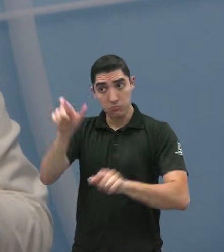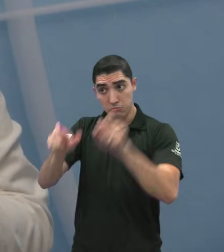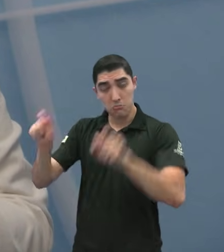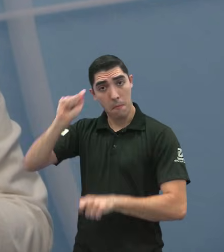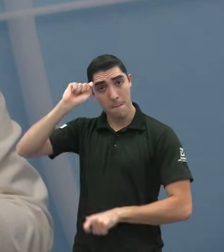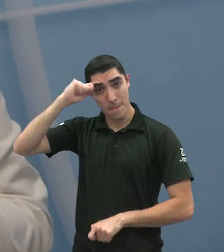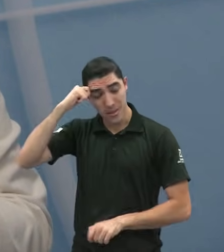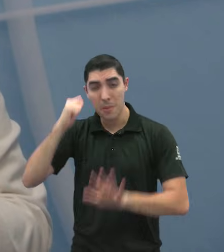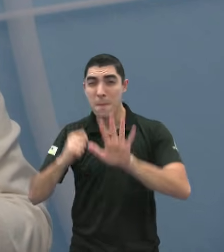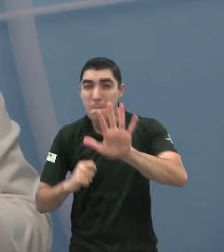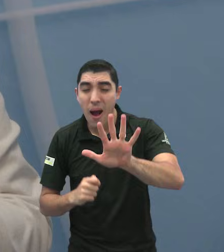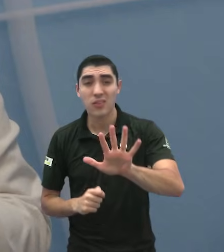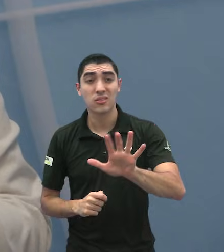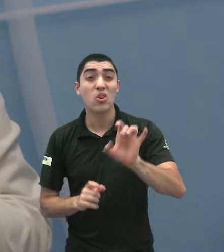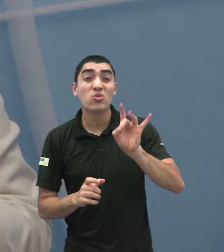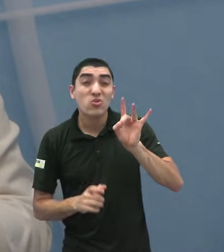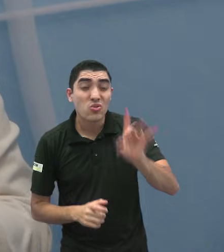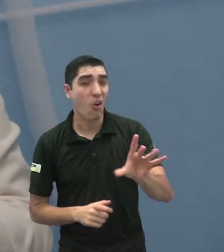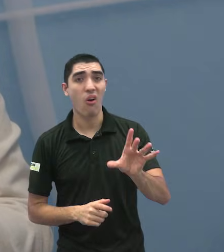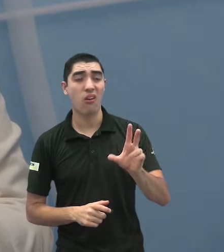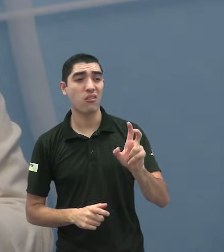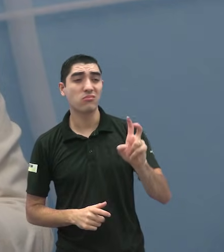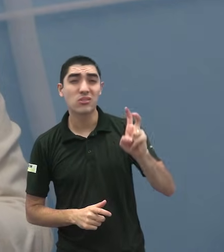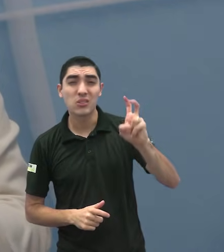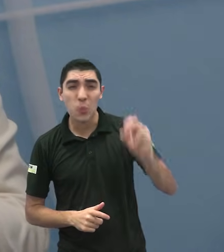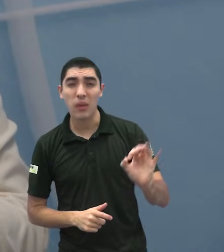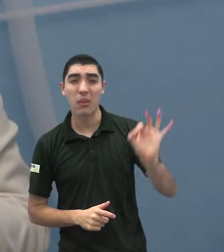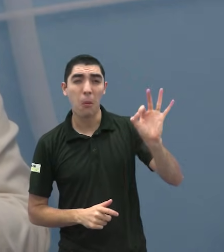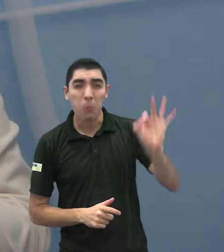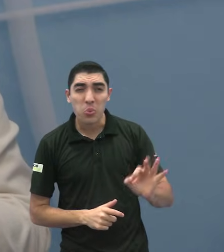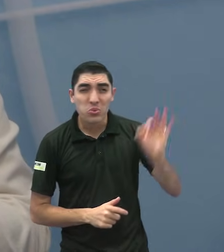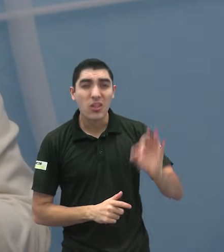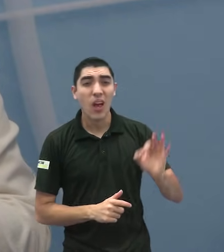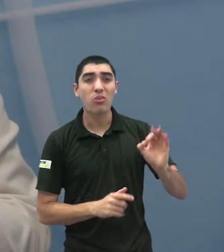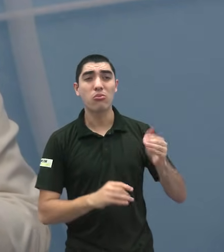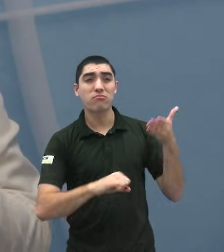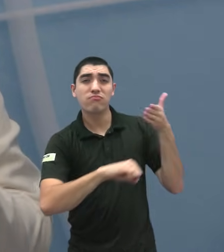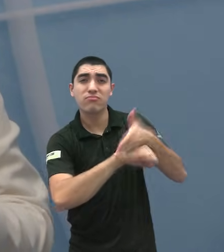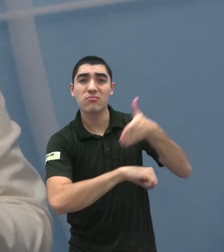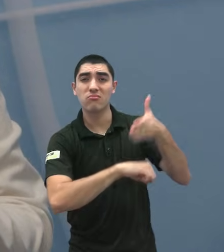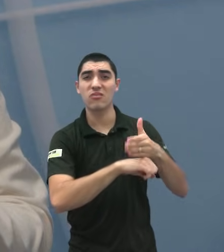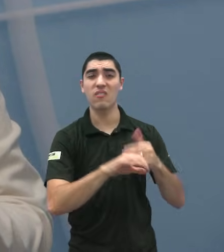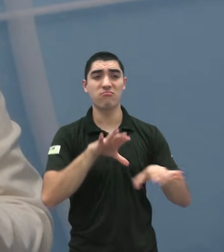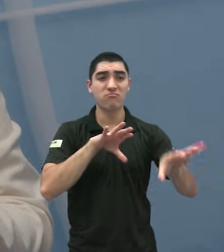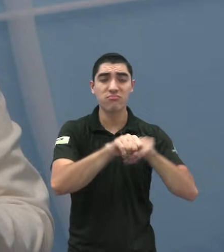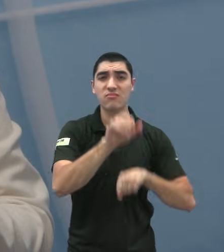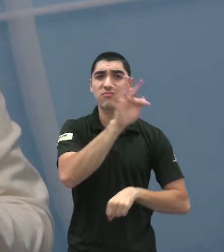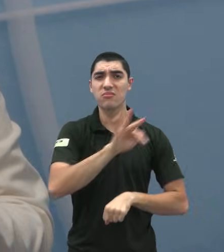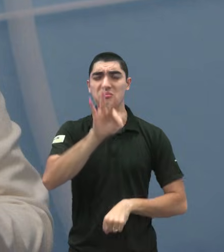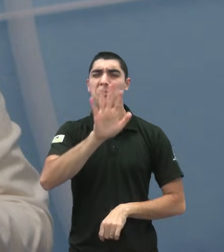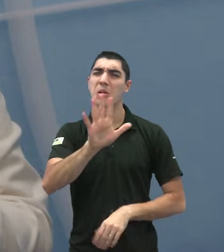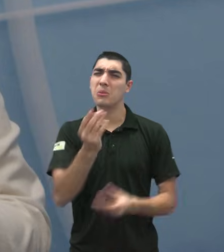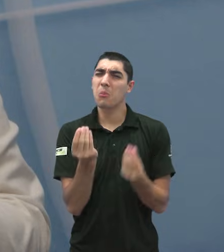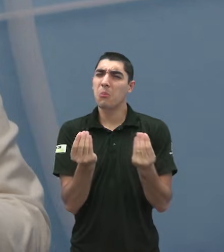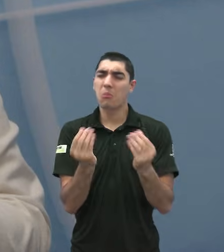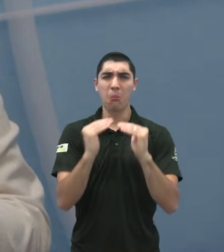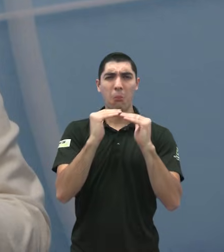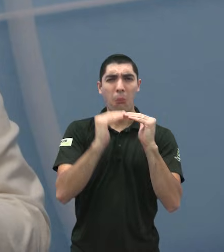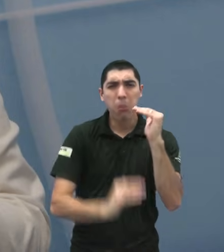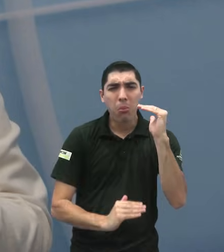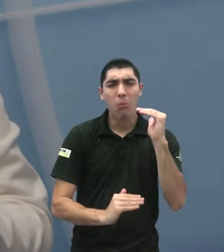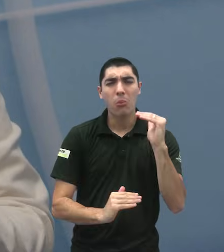da metade dos universitários pertence a esse grupo. Por que essa diferença é tão